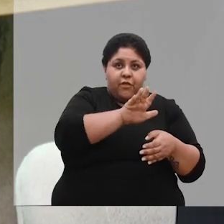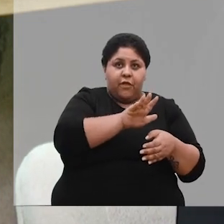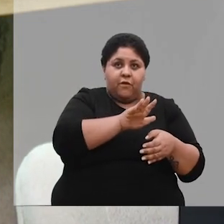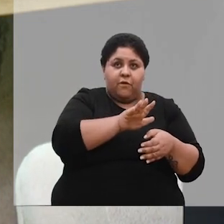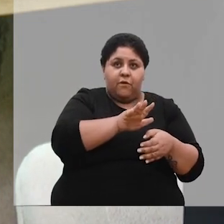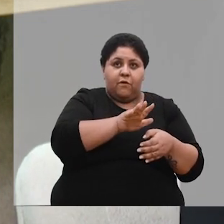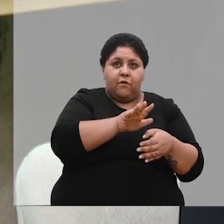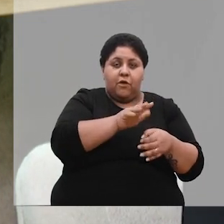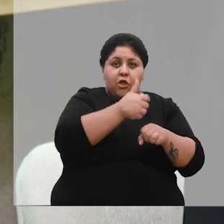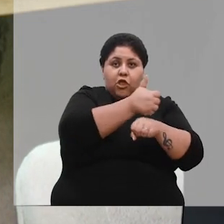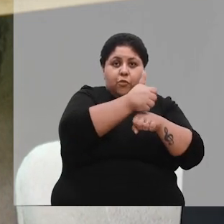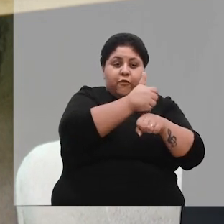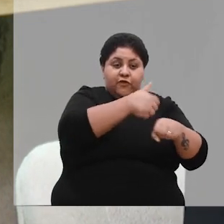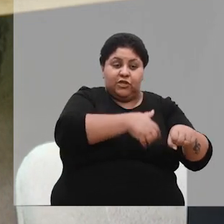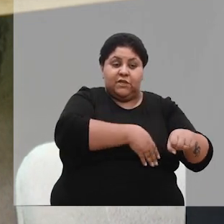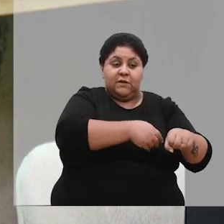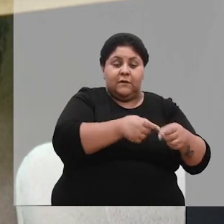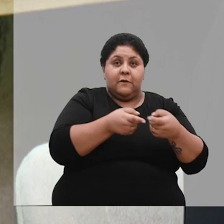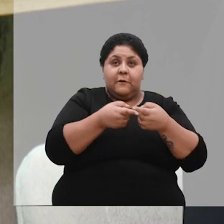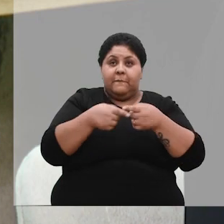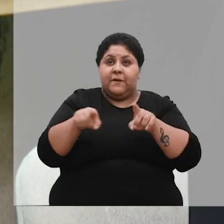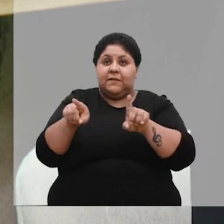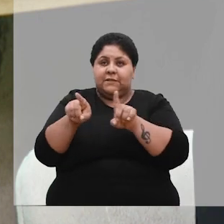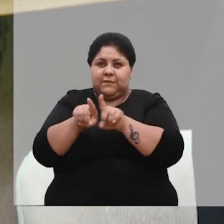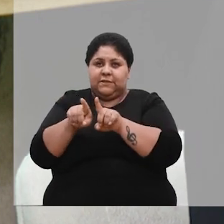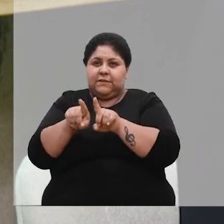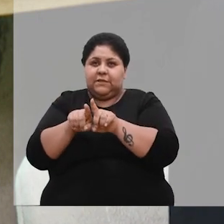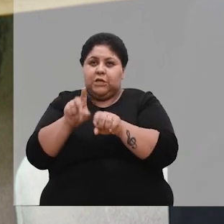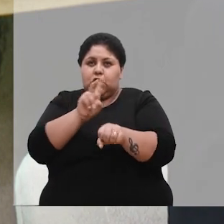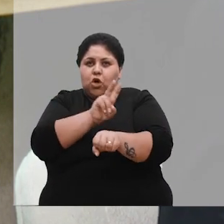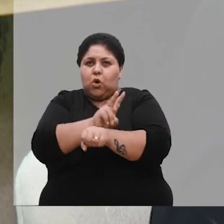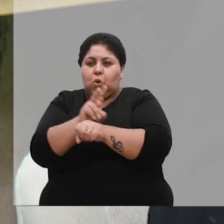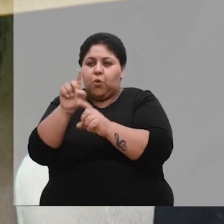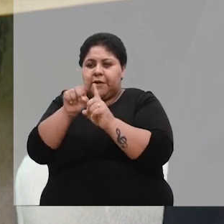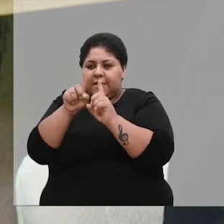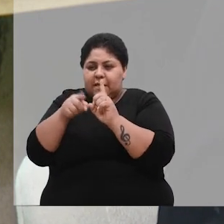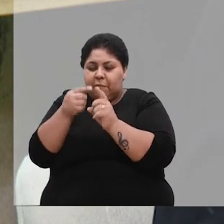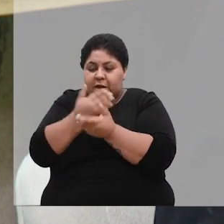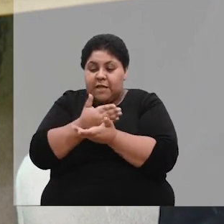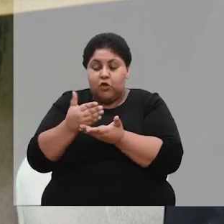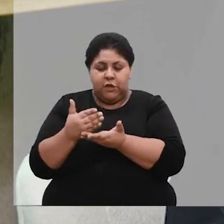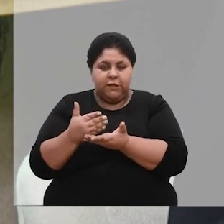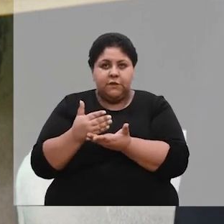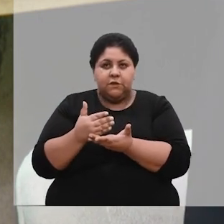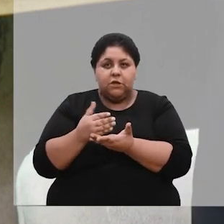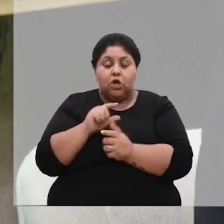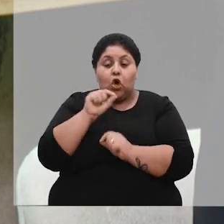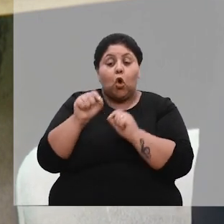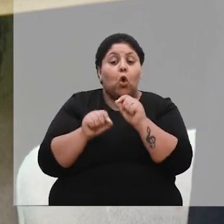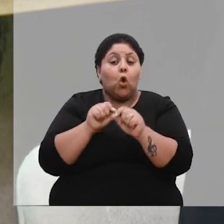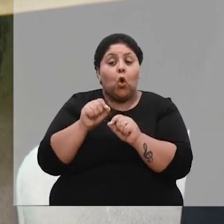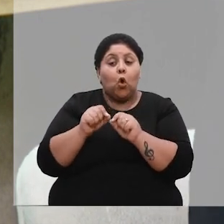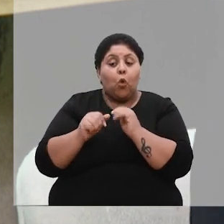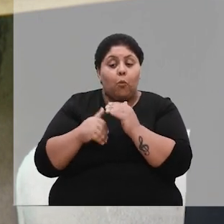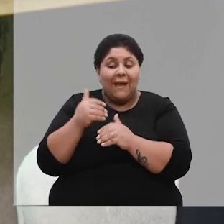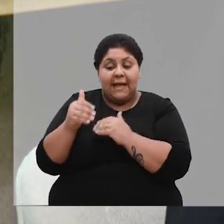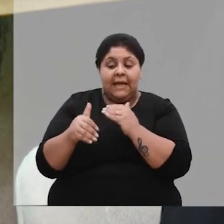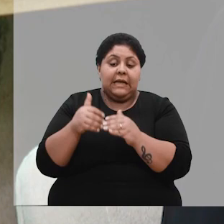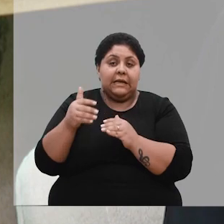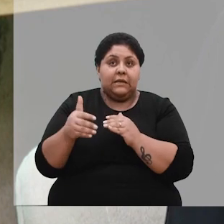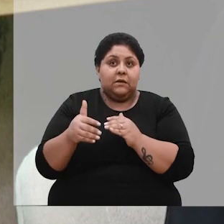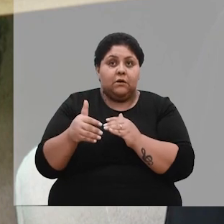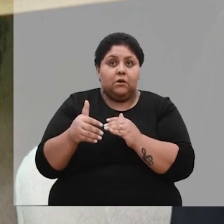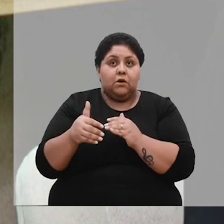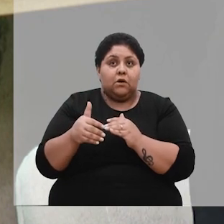área de consultora de amamentação, mas também de gestar, né? Que você cuida da mamãe desde o início da gestação. Como é que é